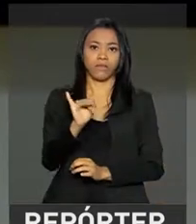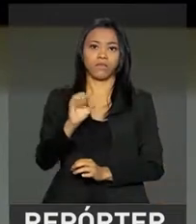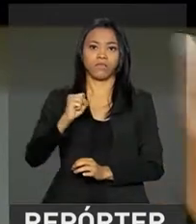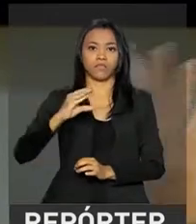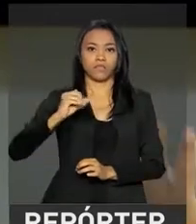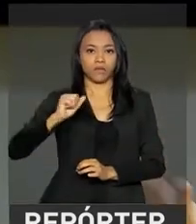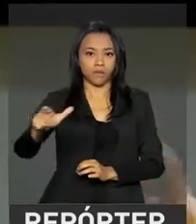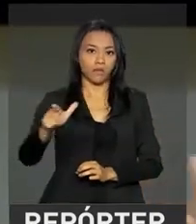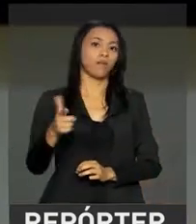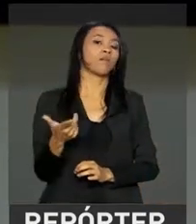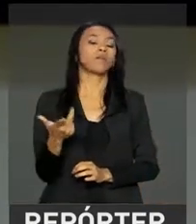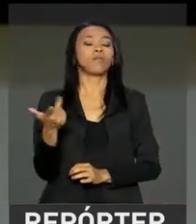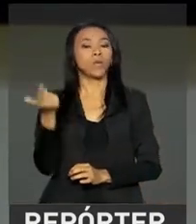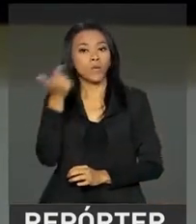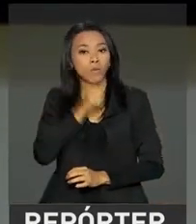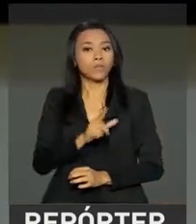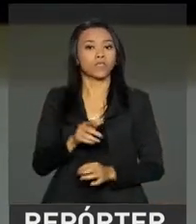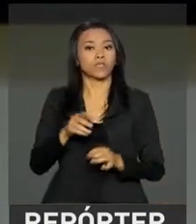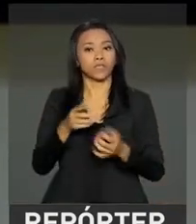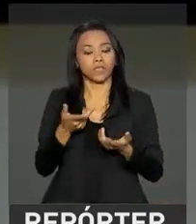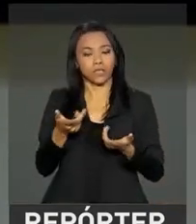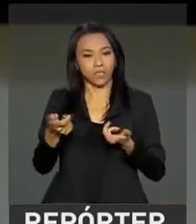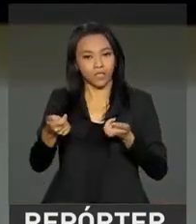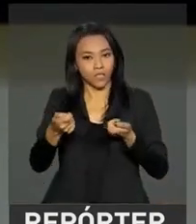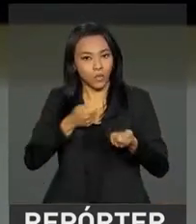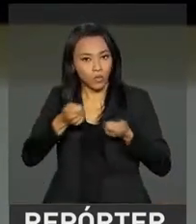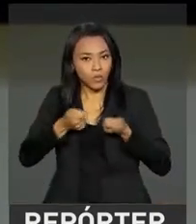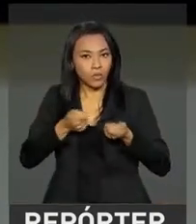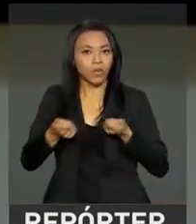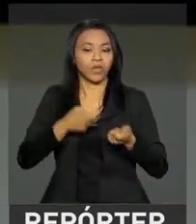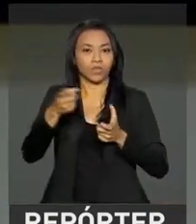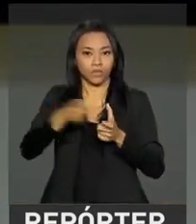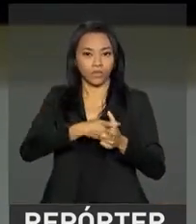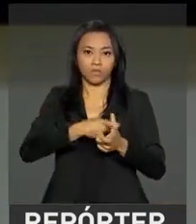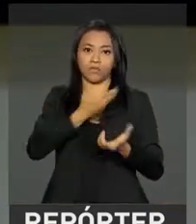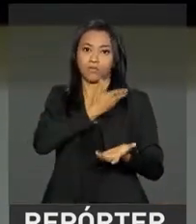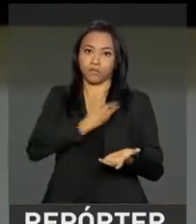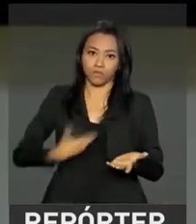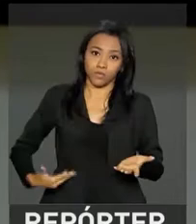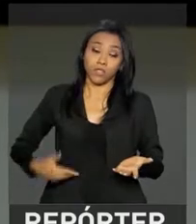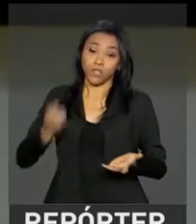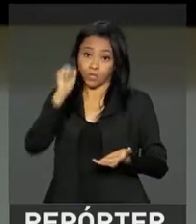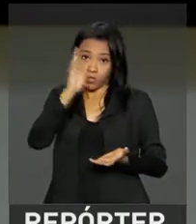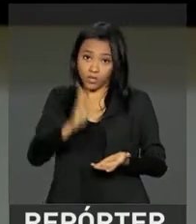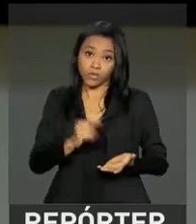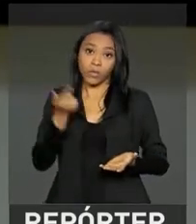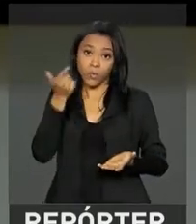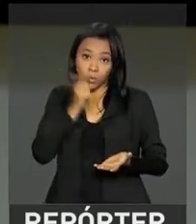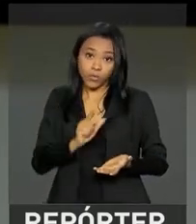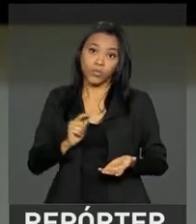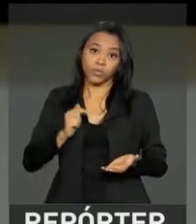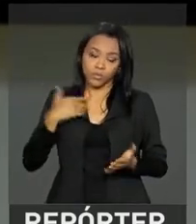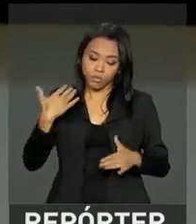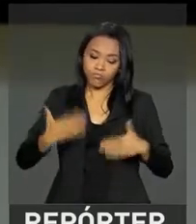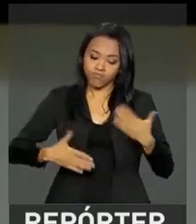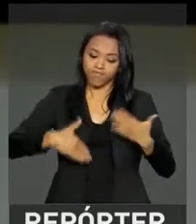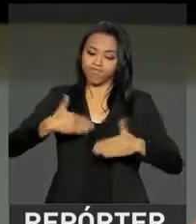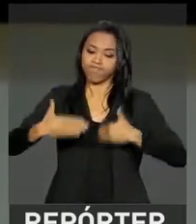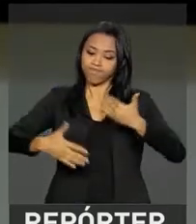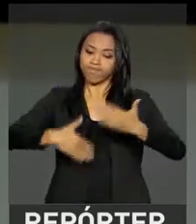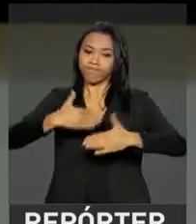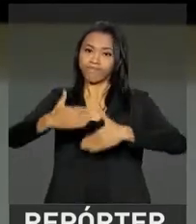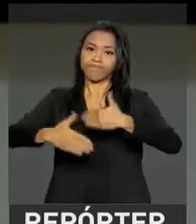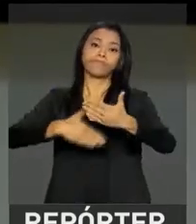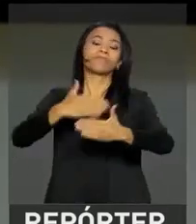ele estabilize a evolução da dívida pública, para que o Brasil possa continuar colhendo os benefícios disso, né?